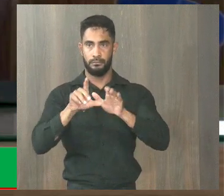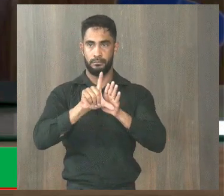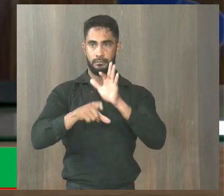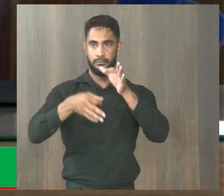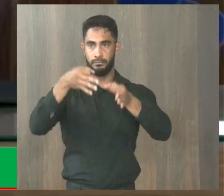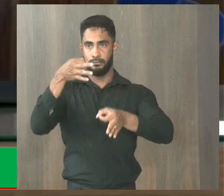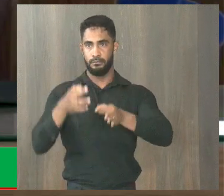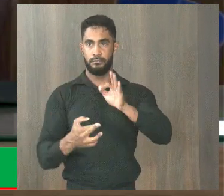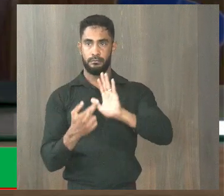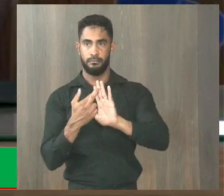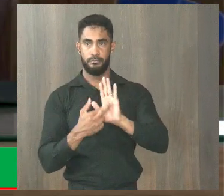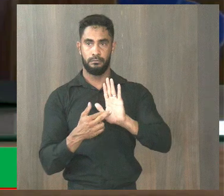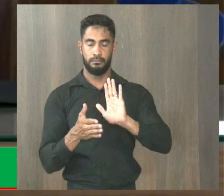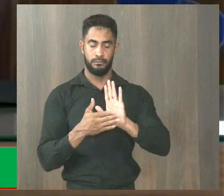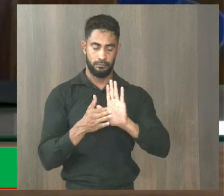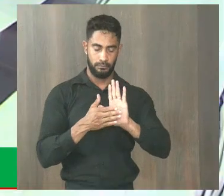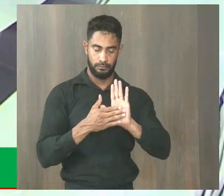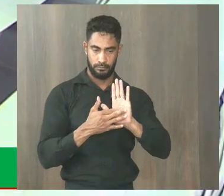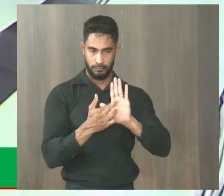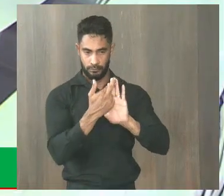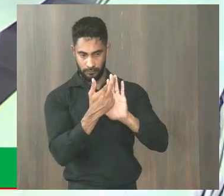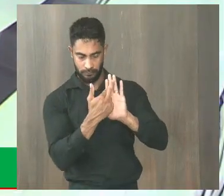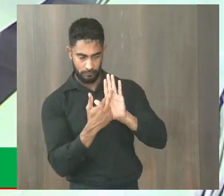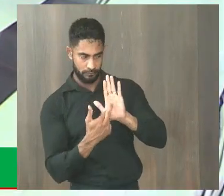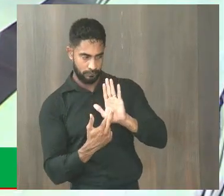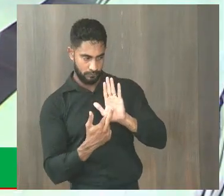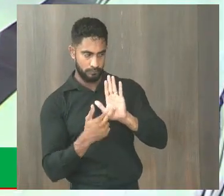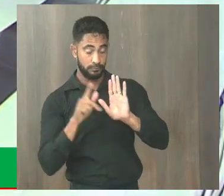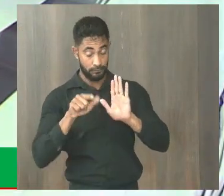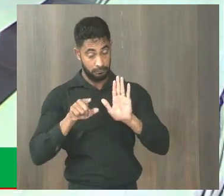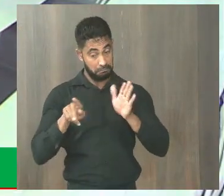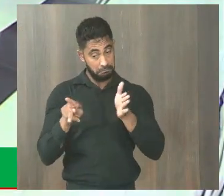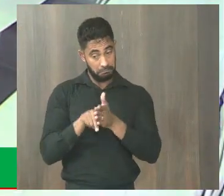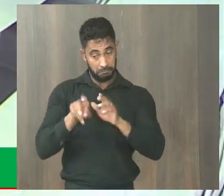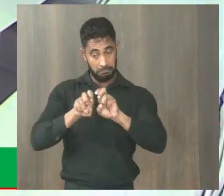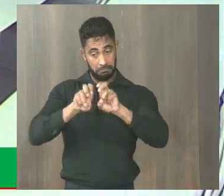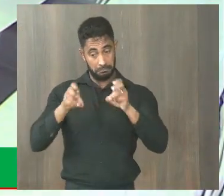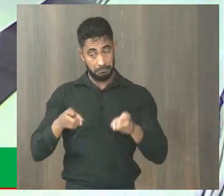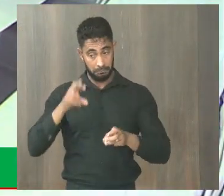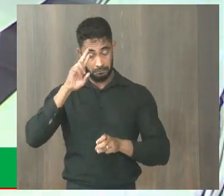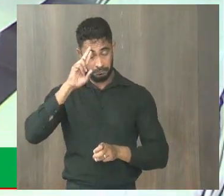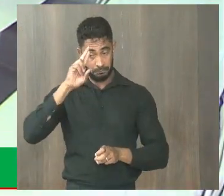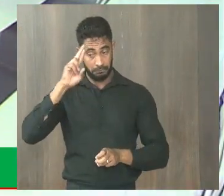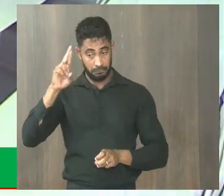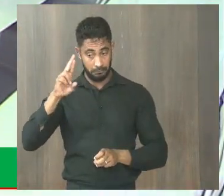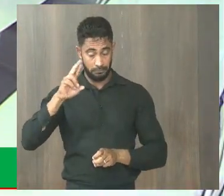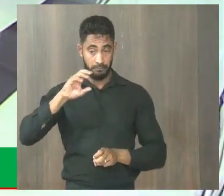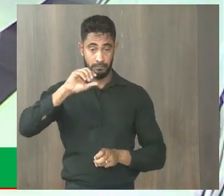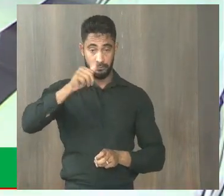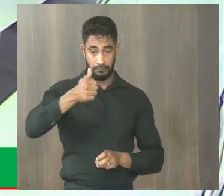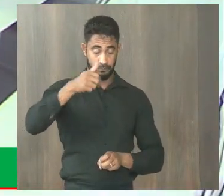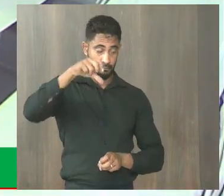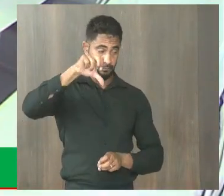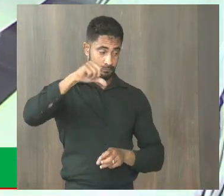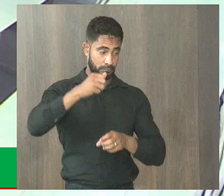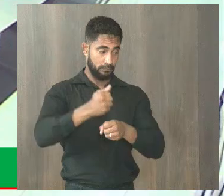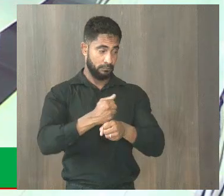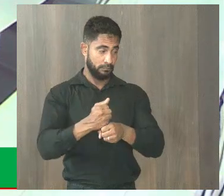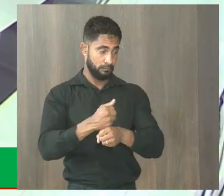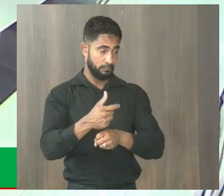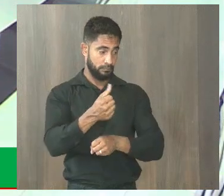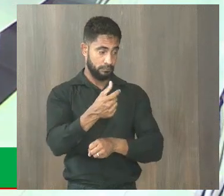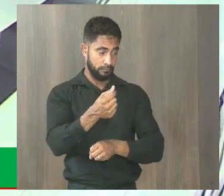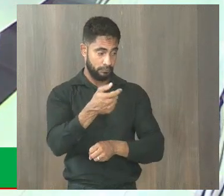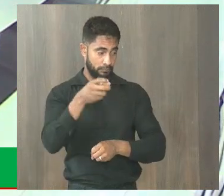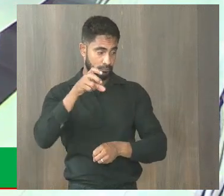Redação. O projeto de resolução em epígrafe é de autoria da mesa diretora. Altera a resolução número 019, de 22 de dezembro de